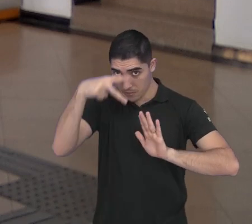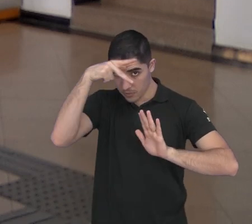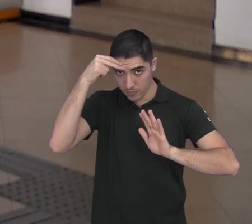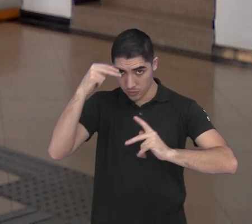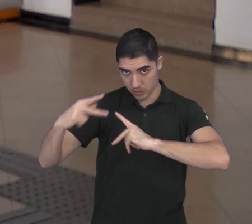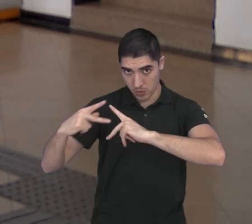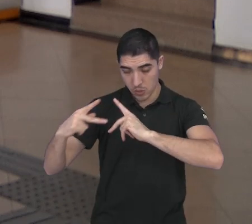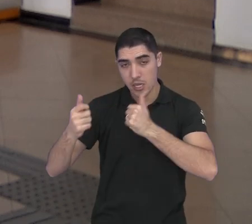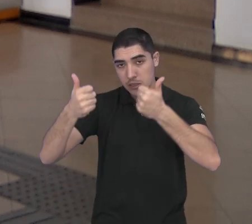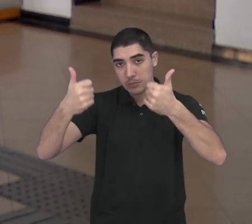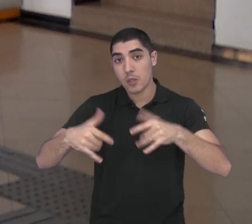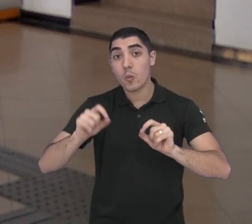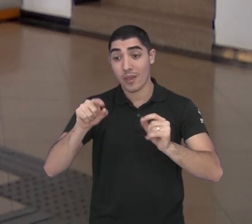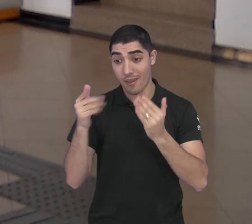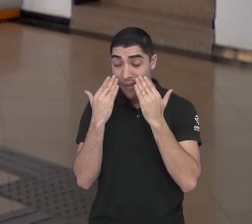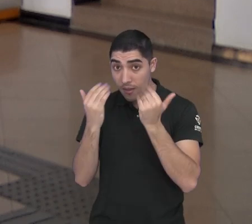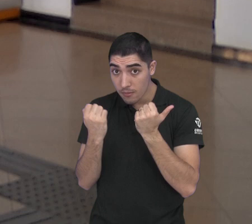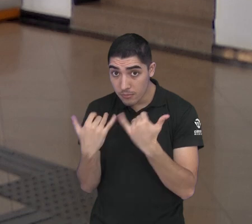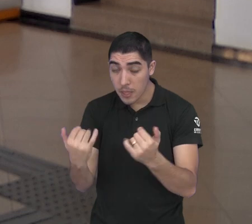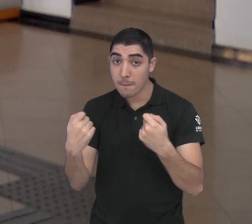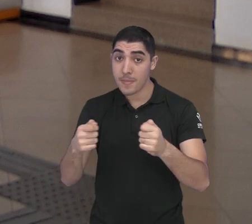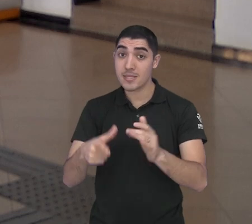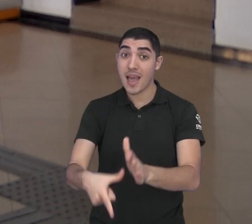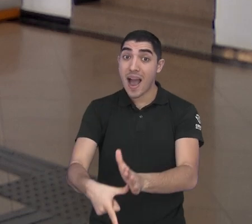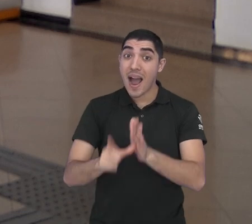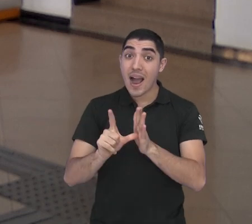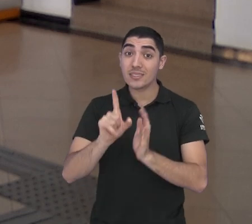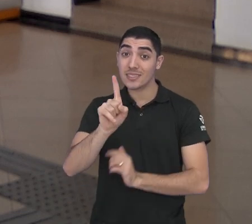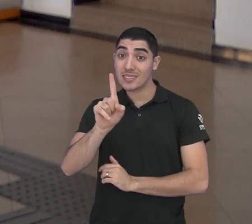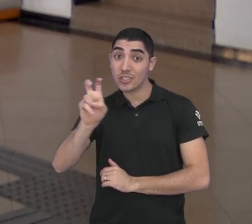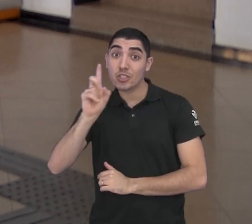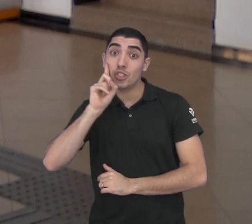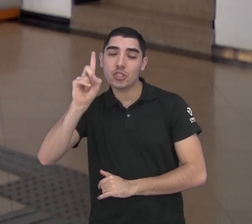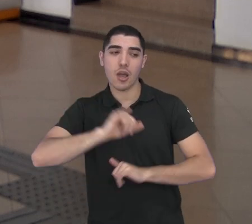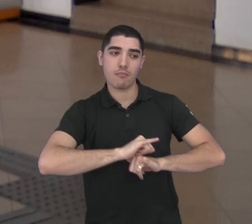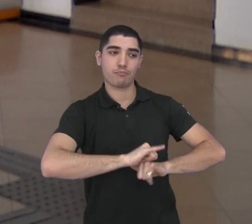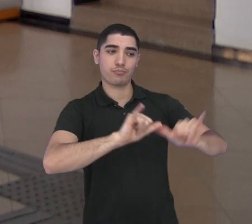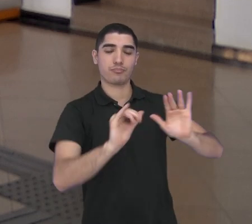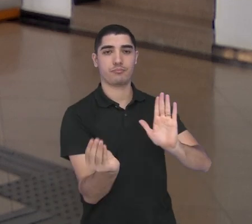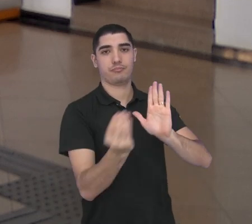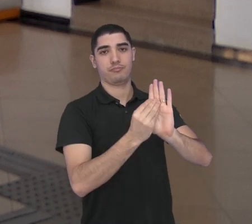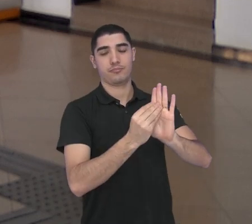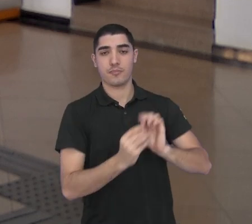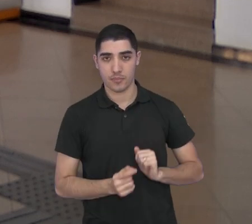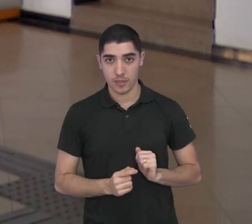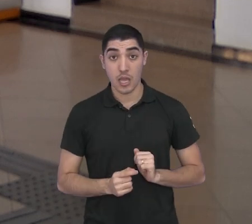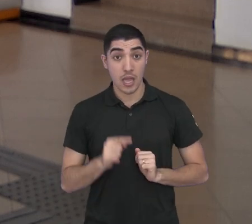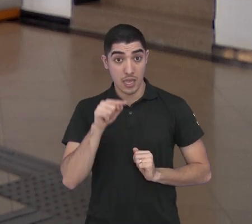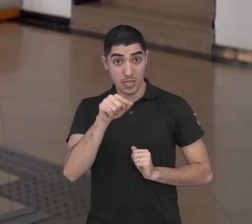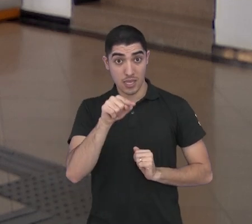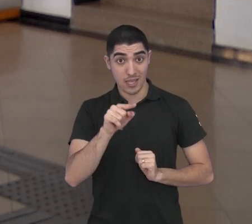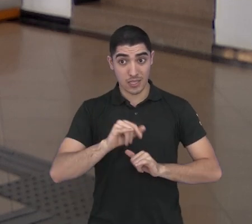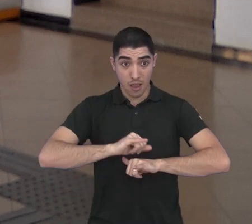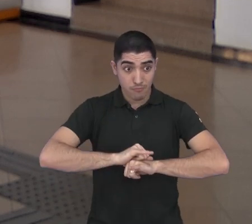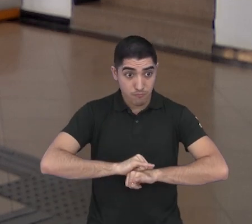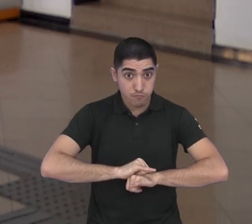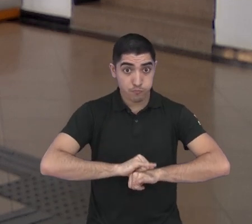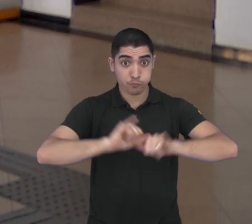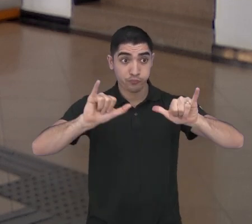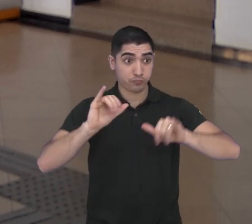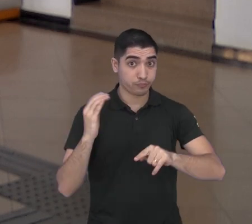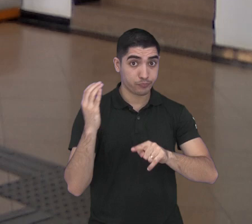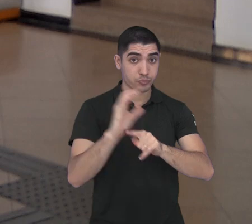que a divulgação do evento comece com pelo menos 15 dias de antecedência. Além disso, essa divulgação